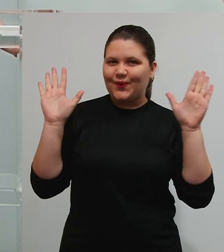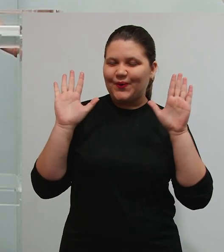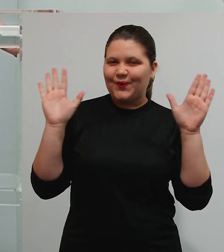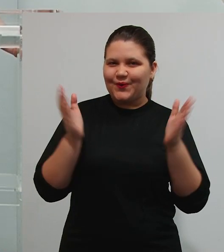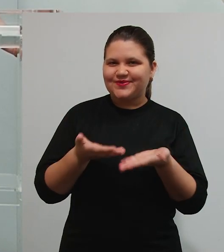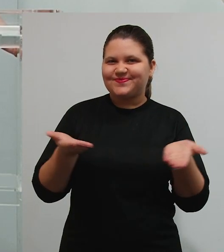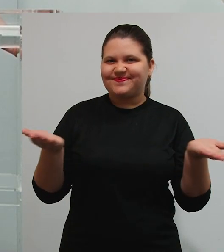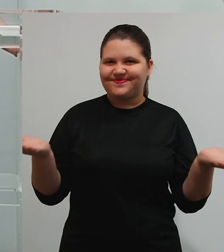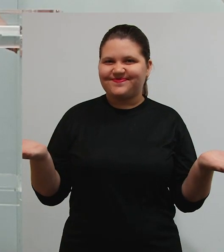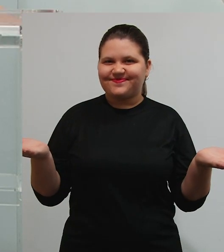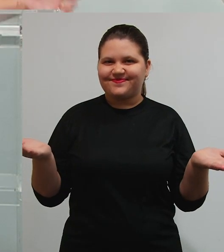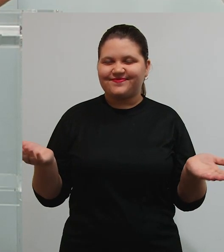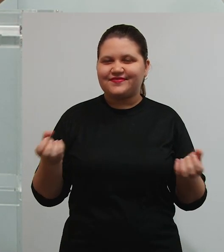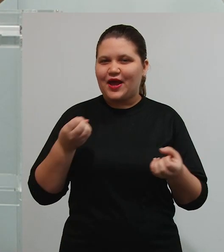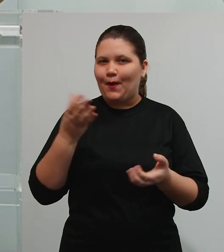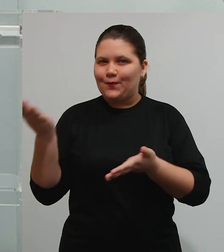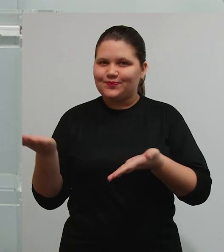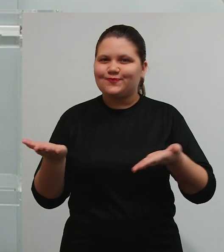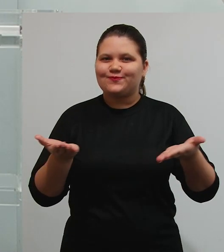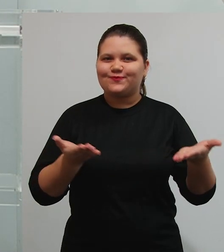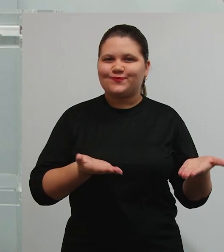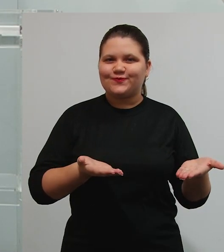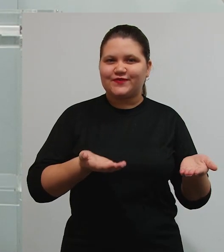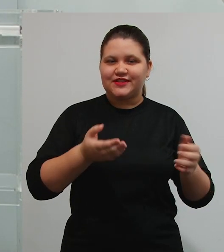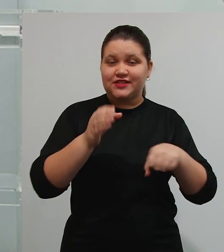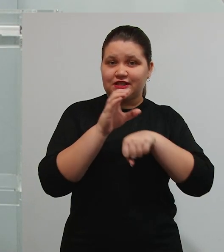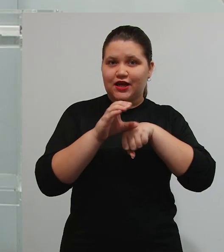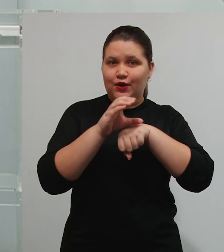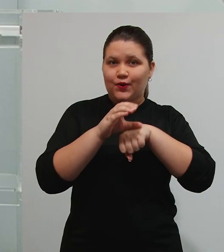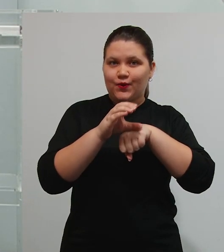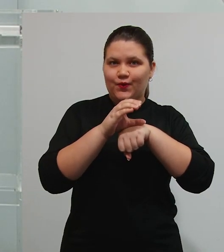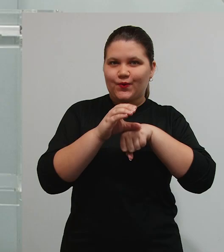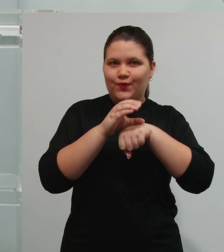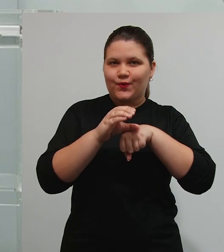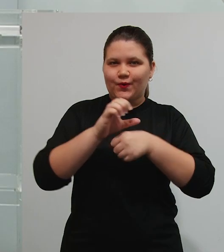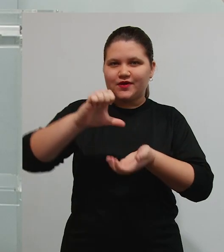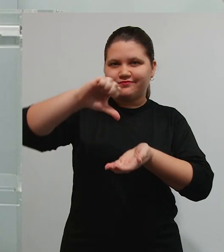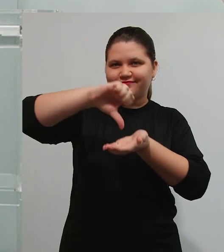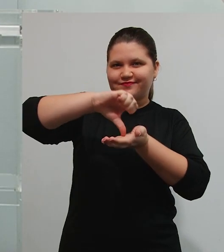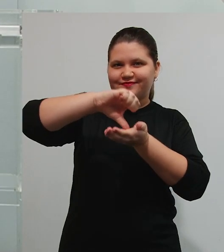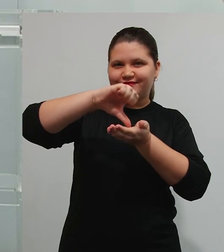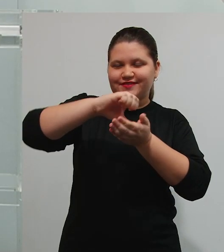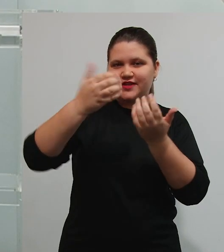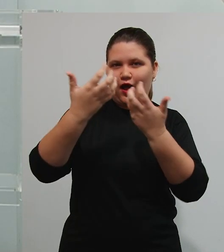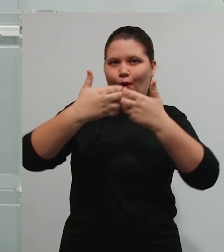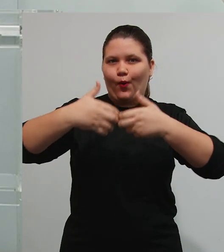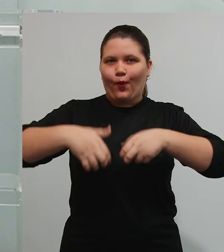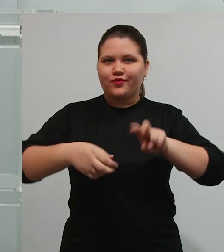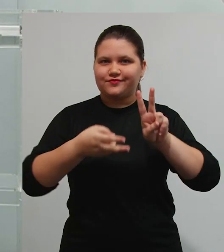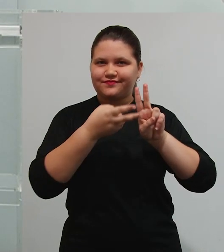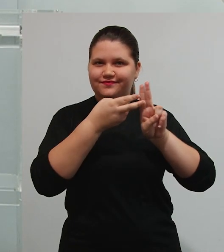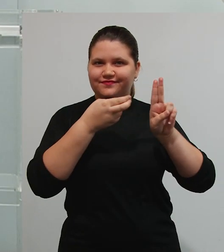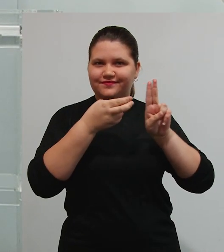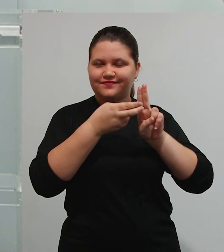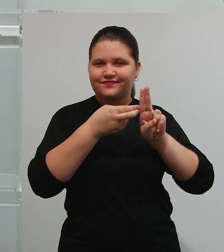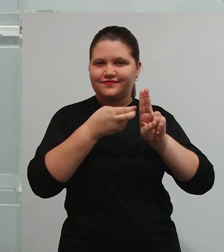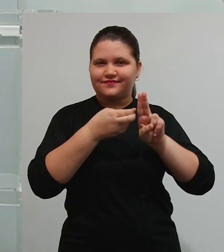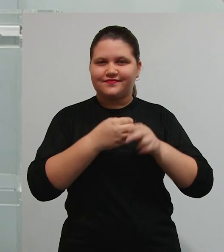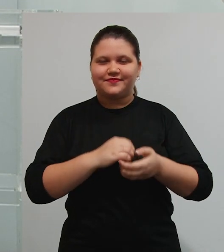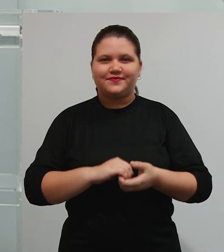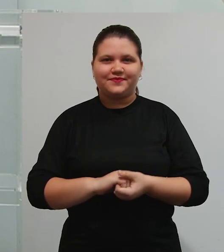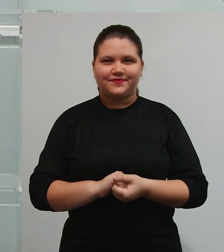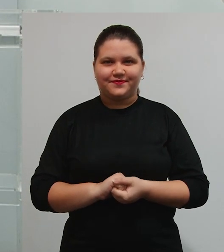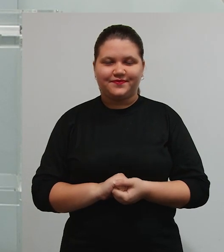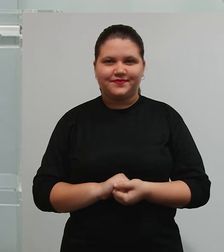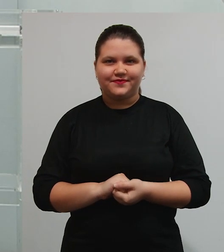Saudações, pessoas! Sejam bem-vindos aos cursos do Instituto Federal de Educação, Ciência e Tecnologia de Rondônia, o